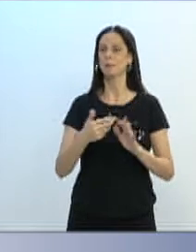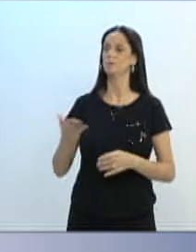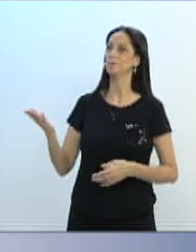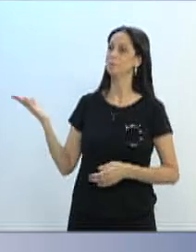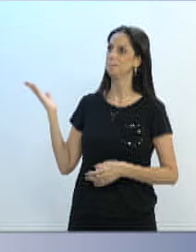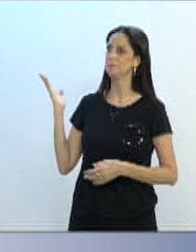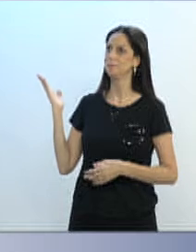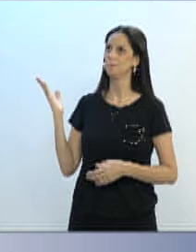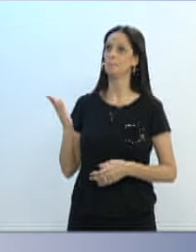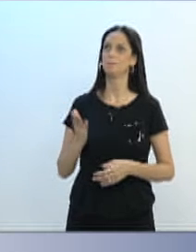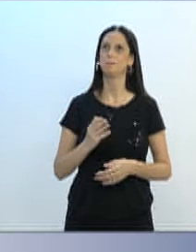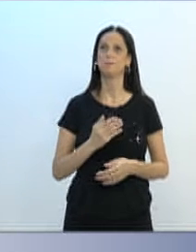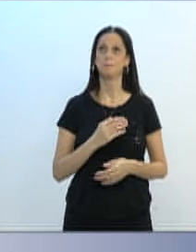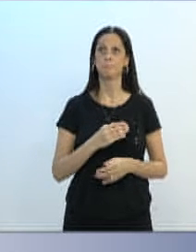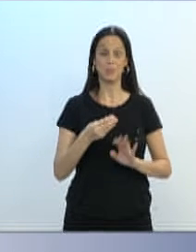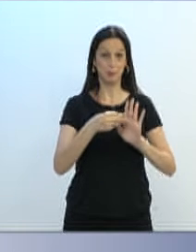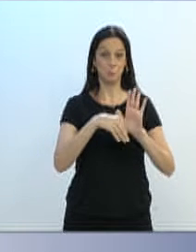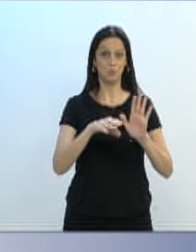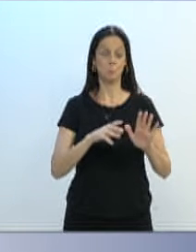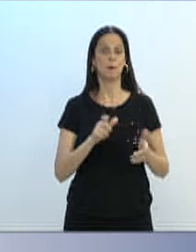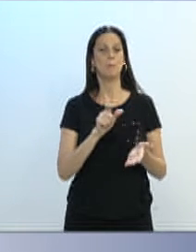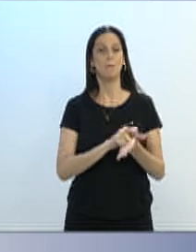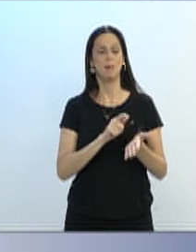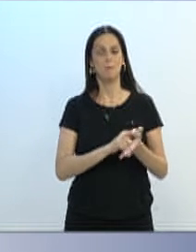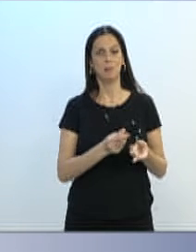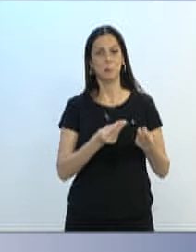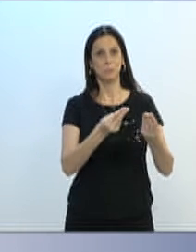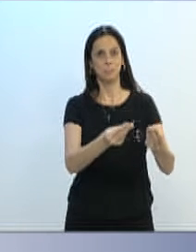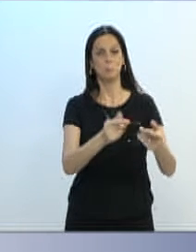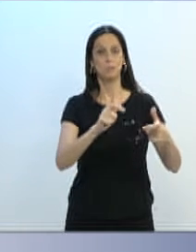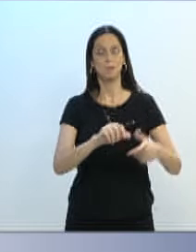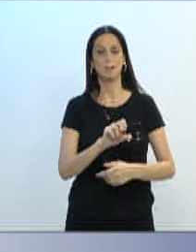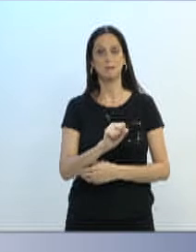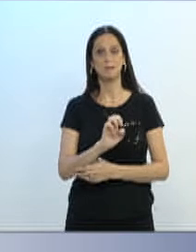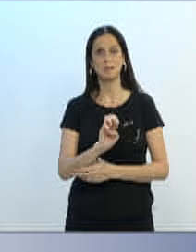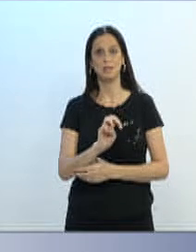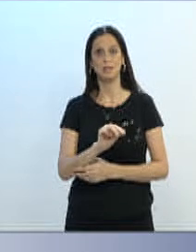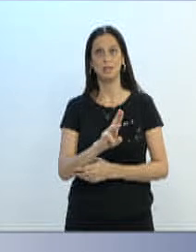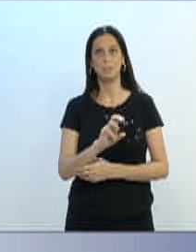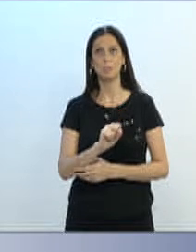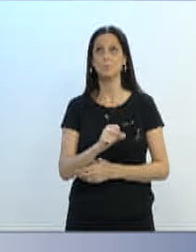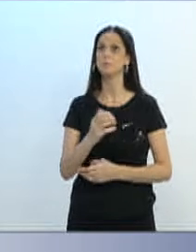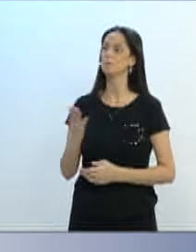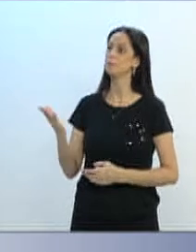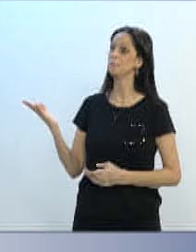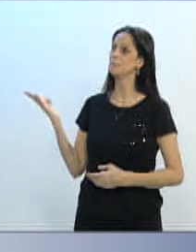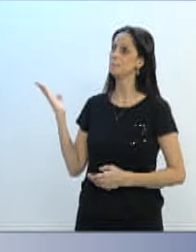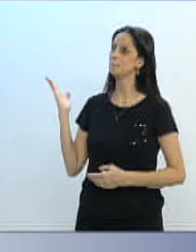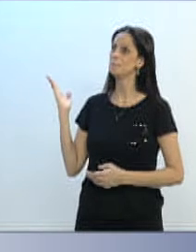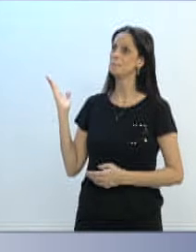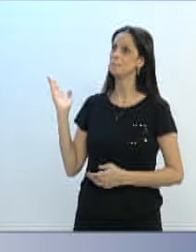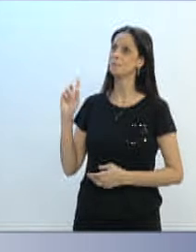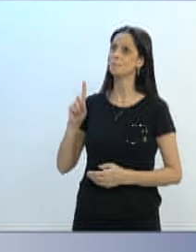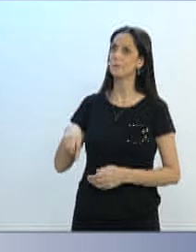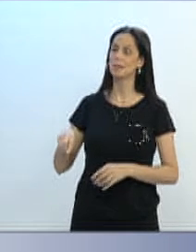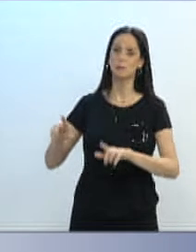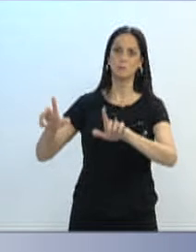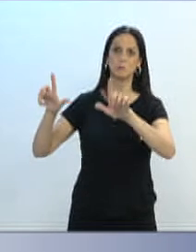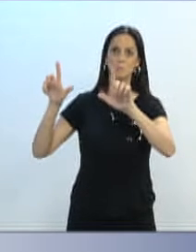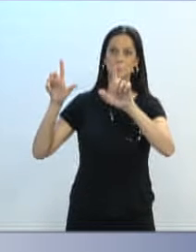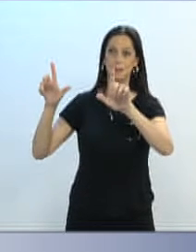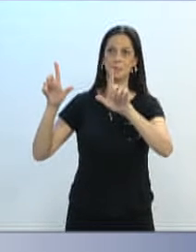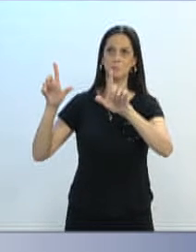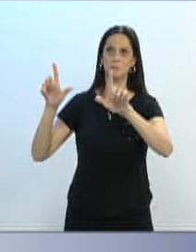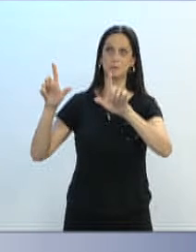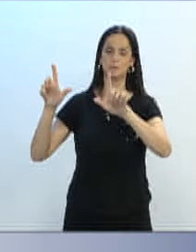SEMUS, a Secretaria de Saúde, a Secretaria de Comunicação, próxima imagem. Por favor, esse aqui é um quadro que fica instalado